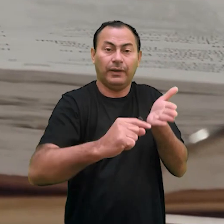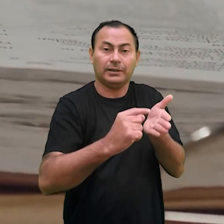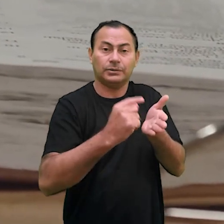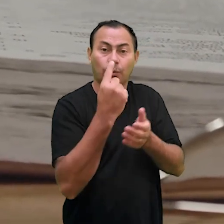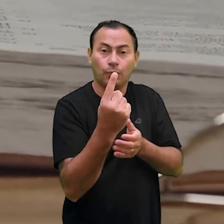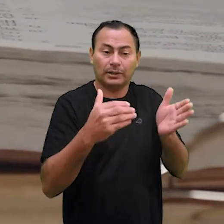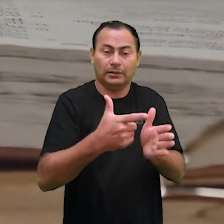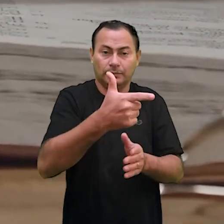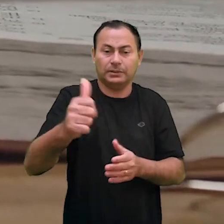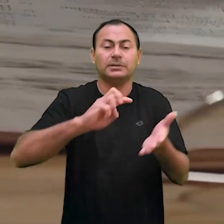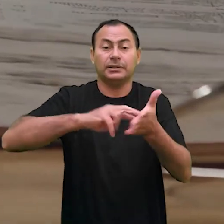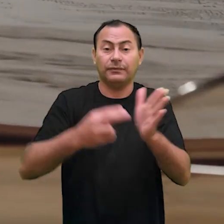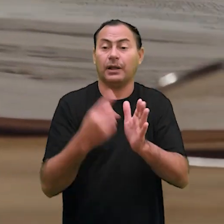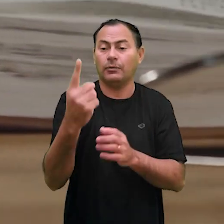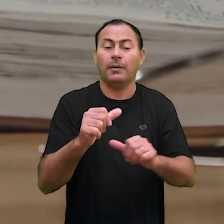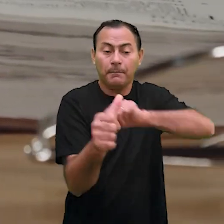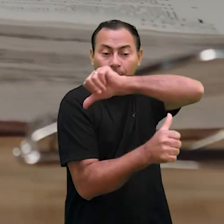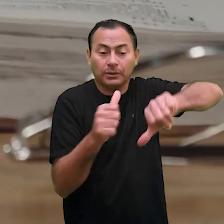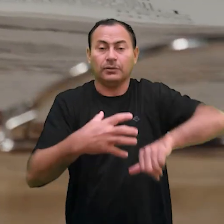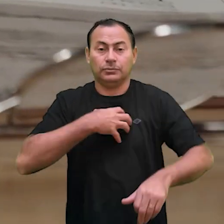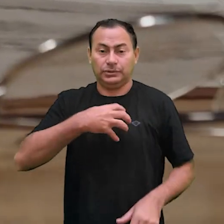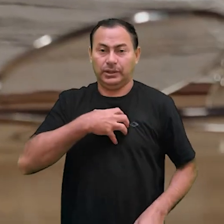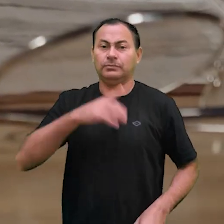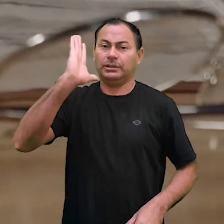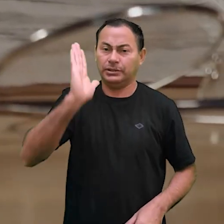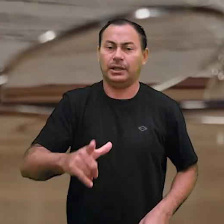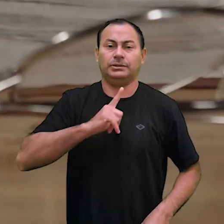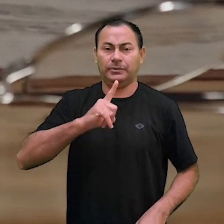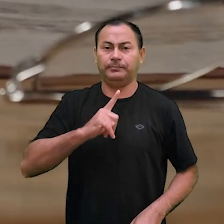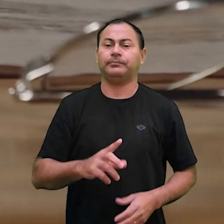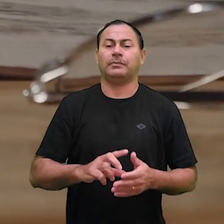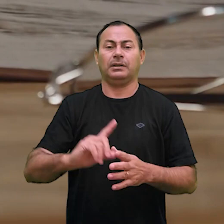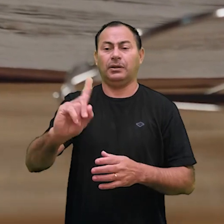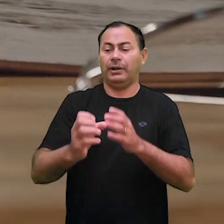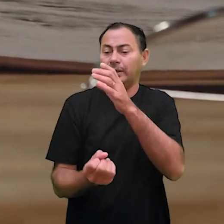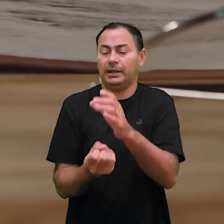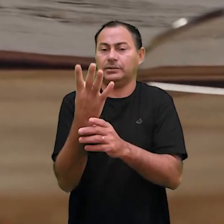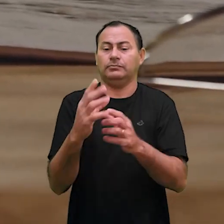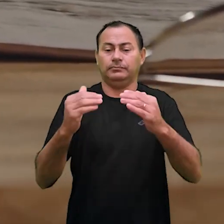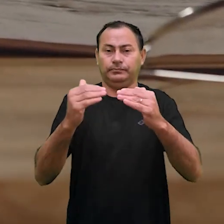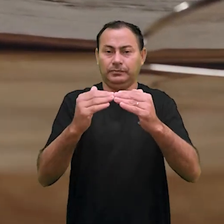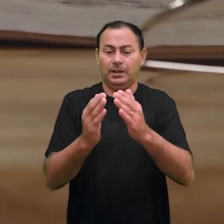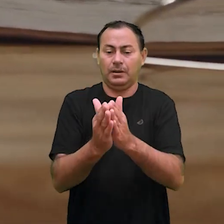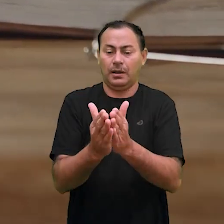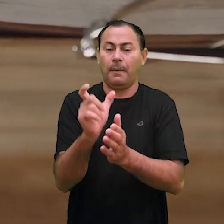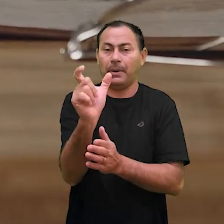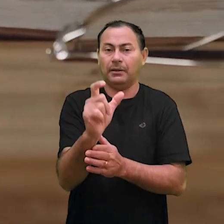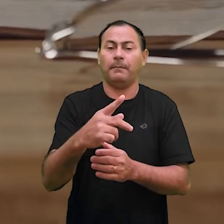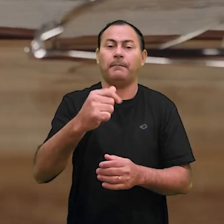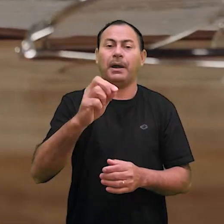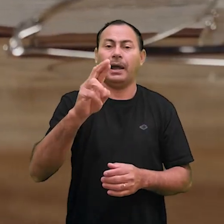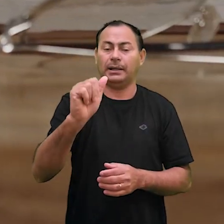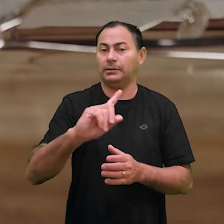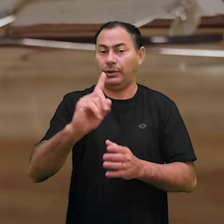verso 1 até o verso 21, são palavras que significam isso, mudar a forma daquilo que já existe. Isso não é criação, de